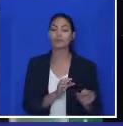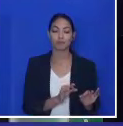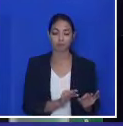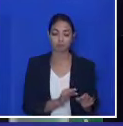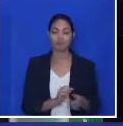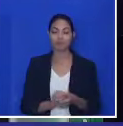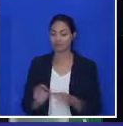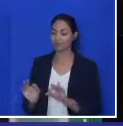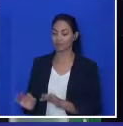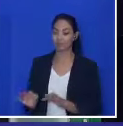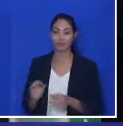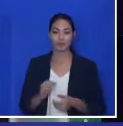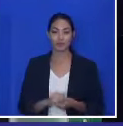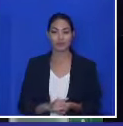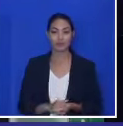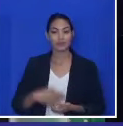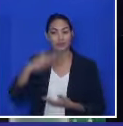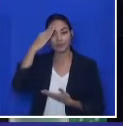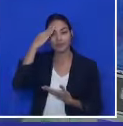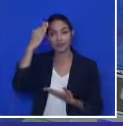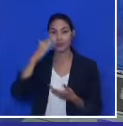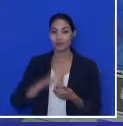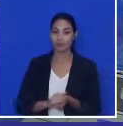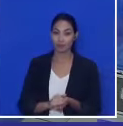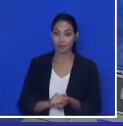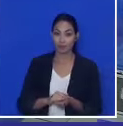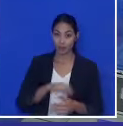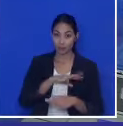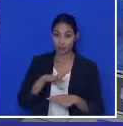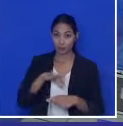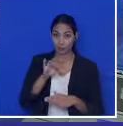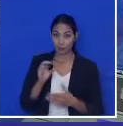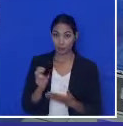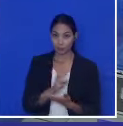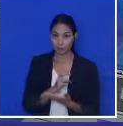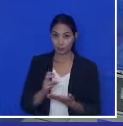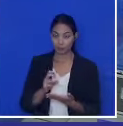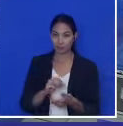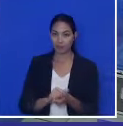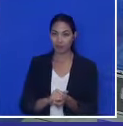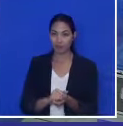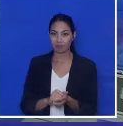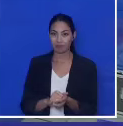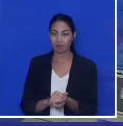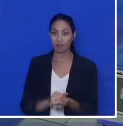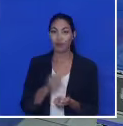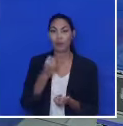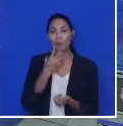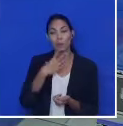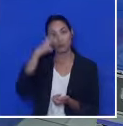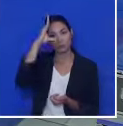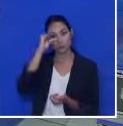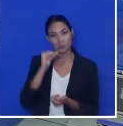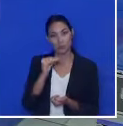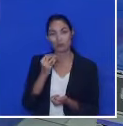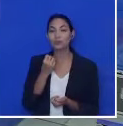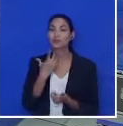Sim, confirmo. Sim, confirmo. Muito obrigada. Esse foi o sorteio da Quina. Eu vou ficando por aqui.